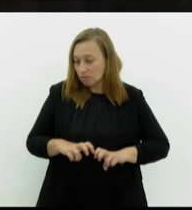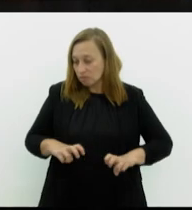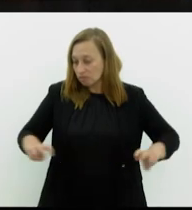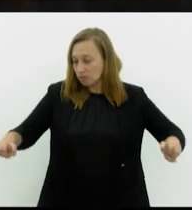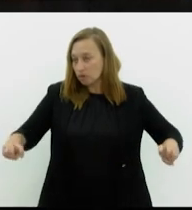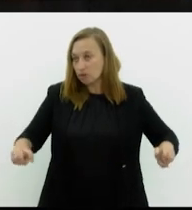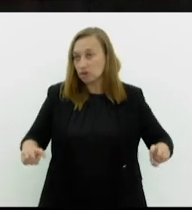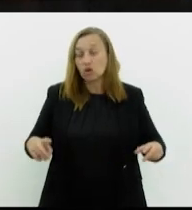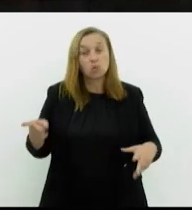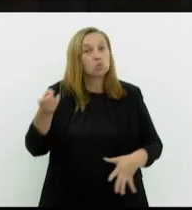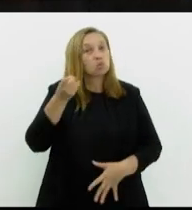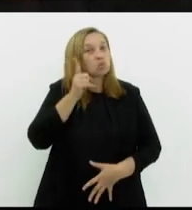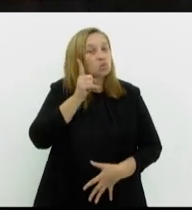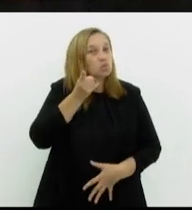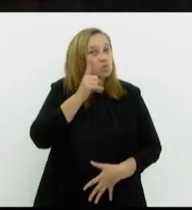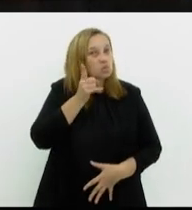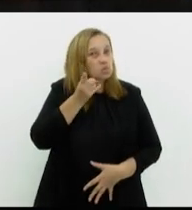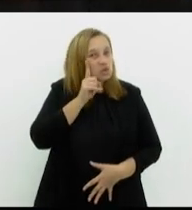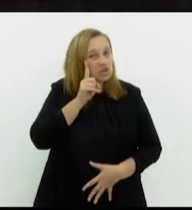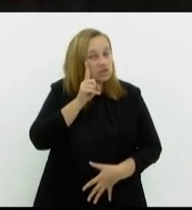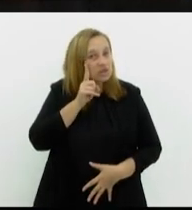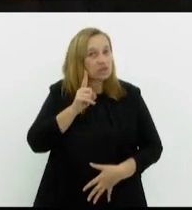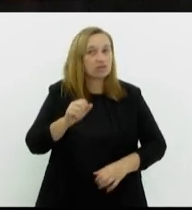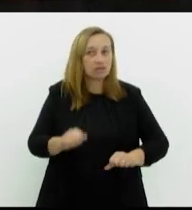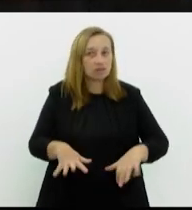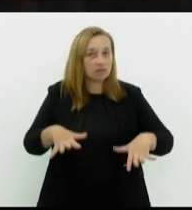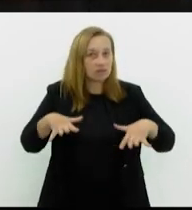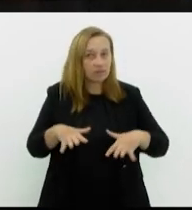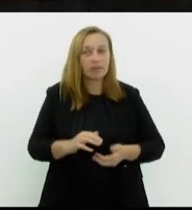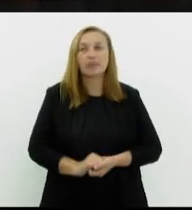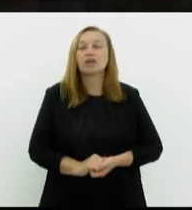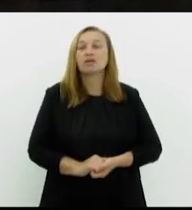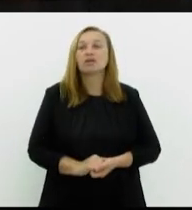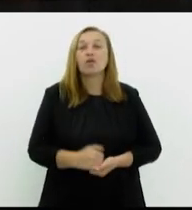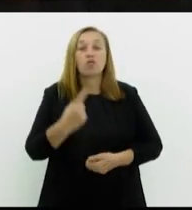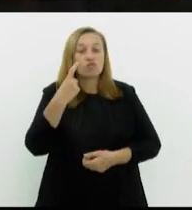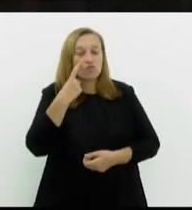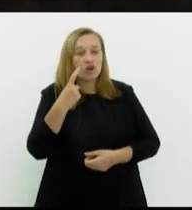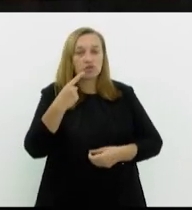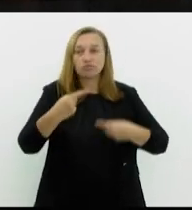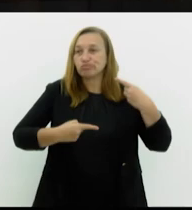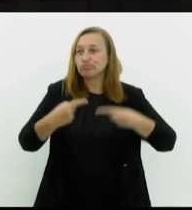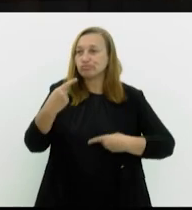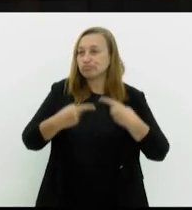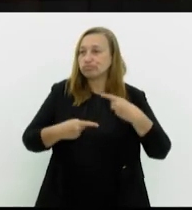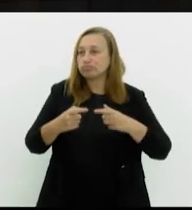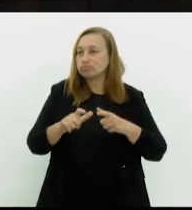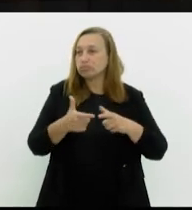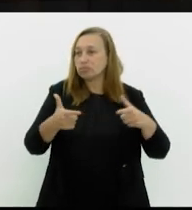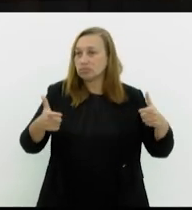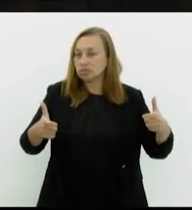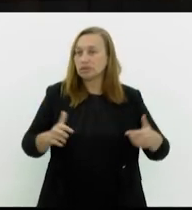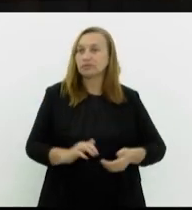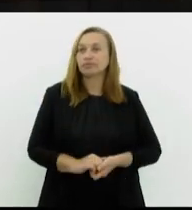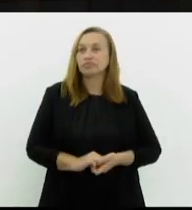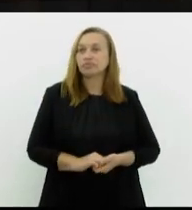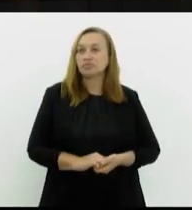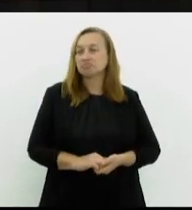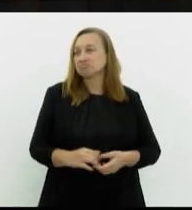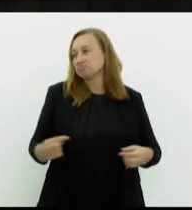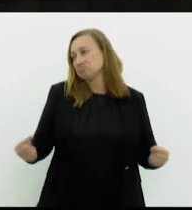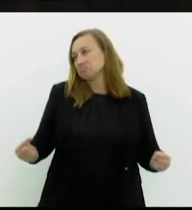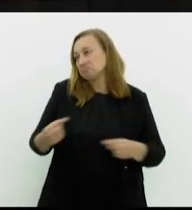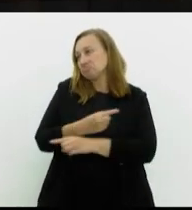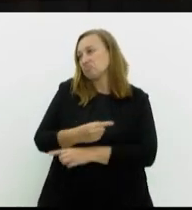como fico todas as sessões. Assisto discursos virulentos que não concordo